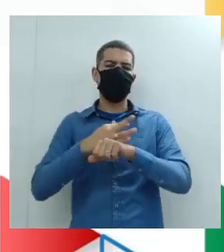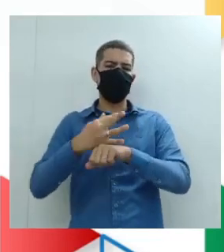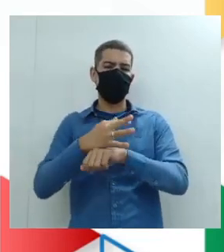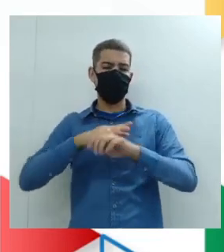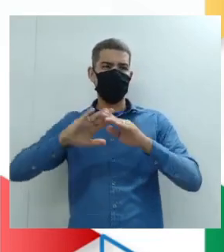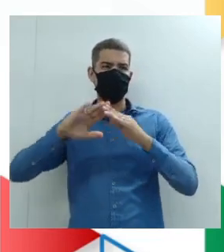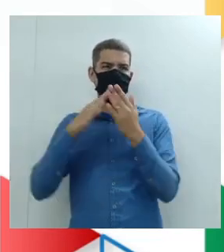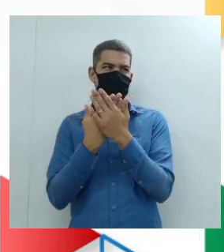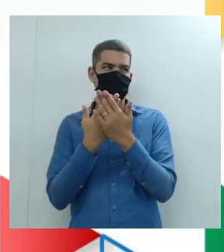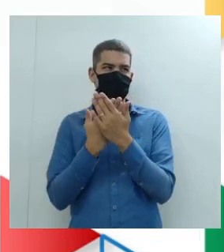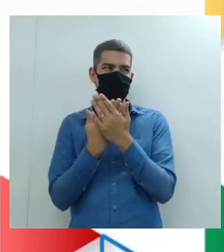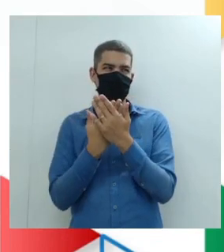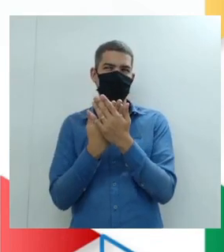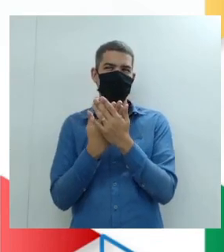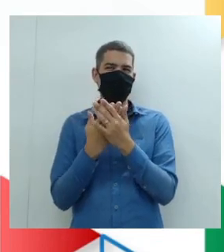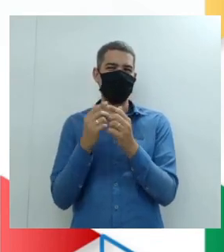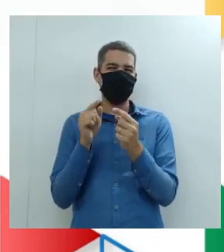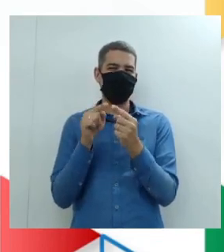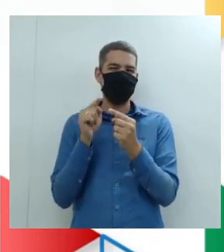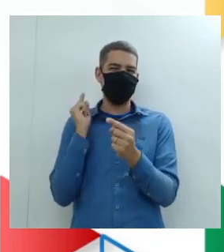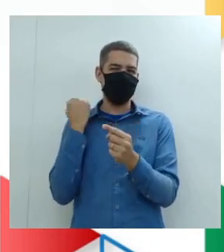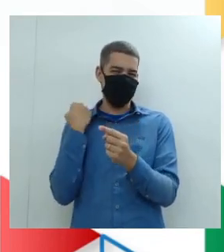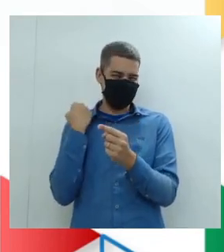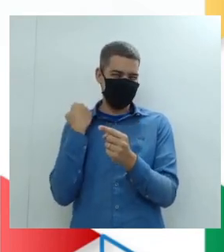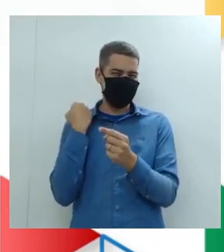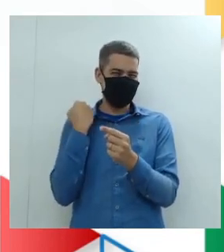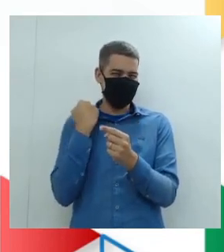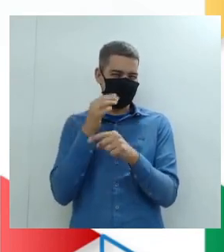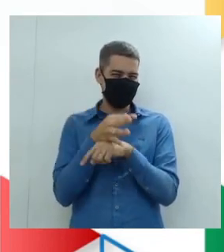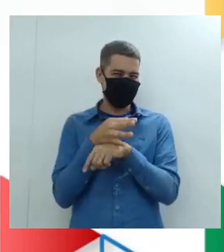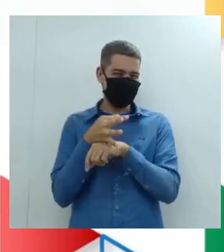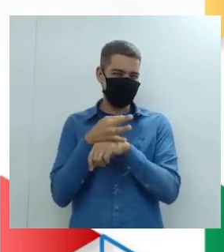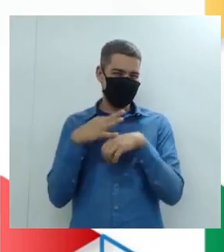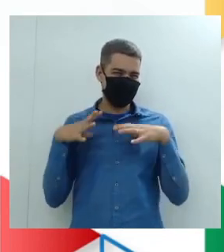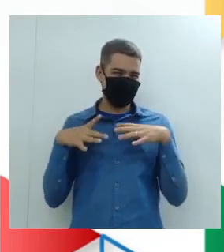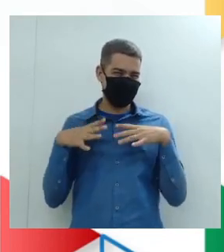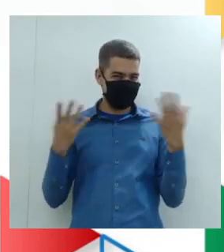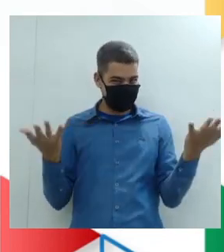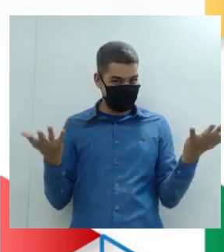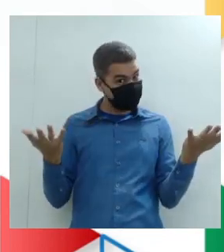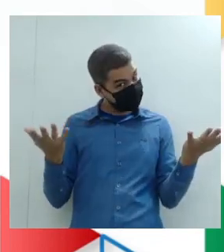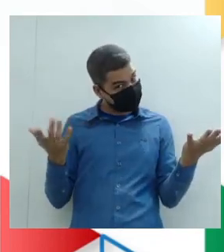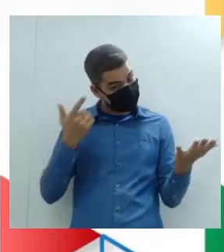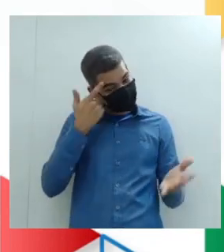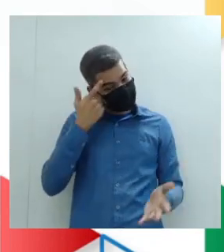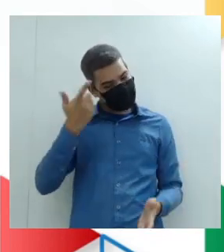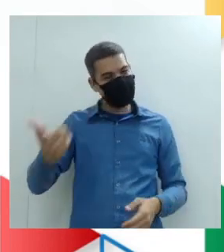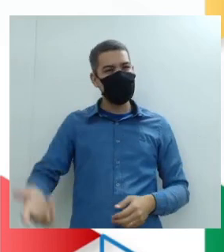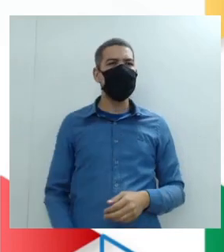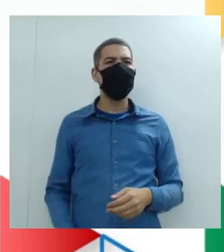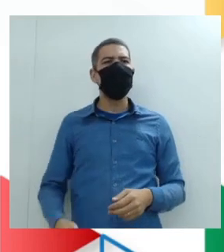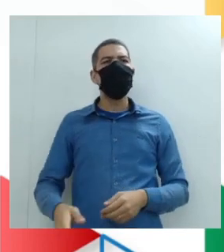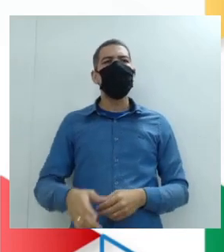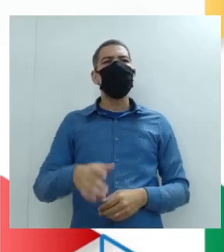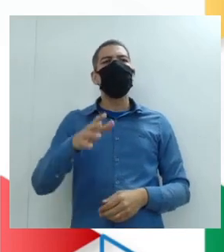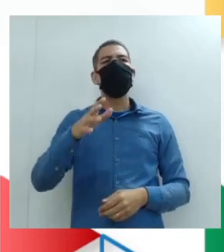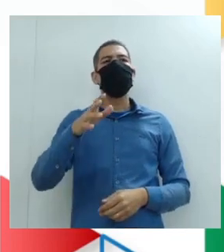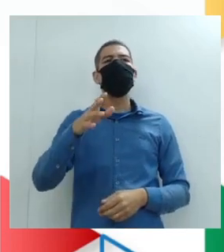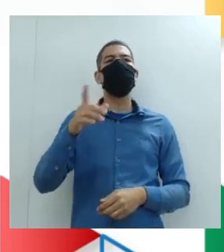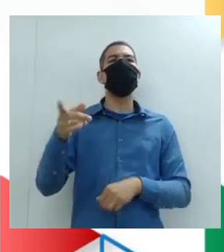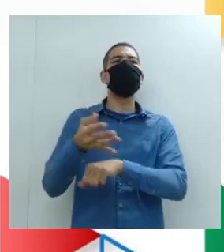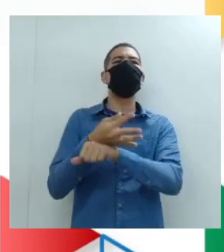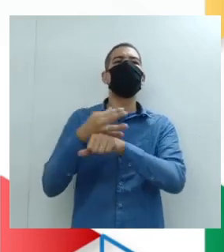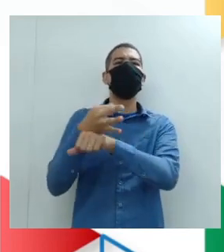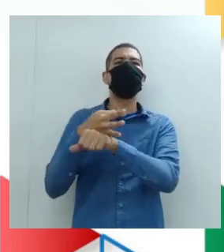escolares. Muita coincidência eu trazer essa questão para vocês após um recesso. Não? Se liga aí. Quantos dias de